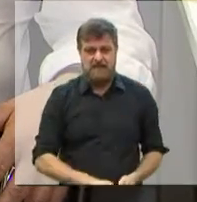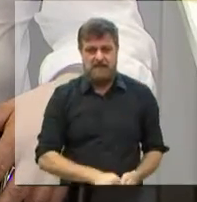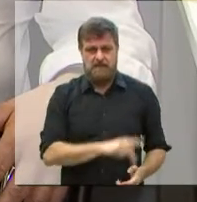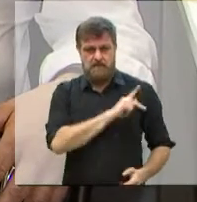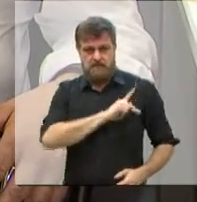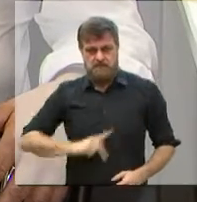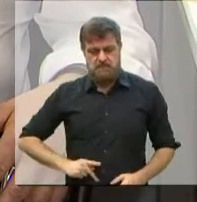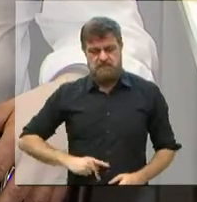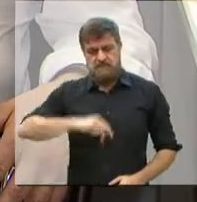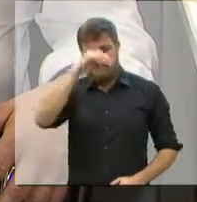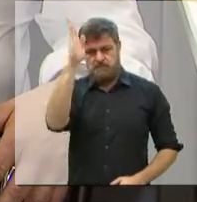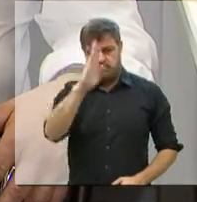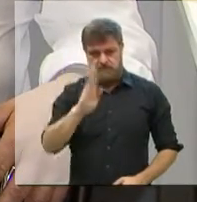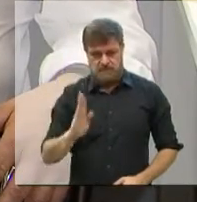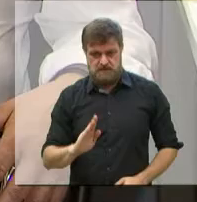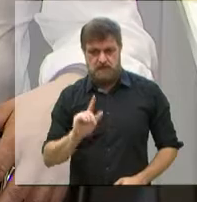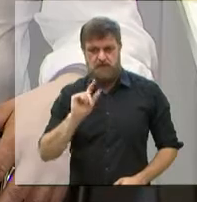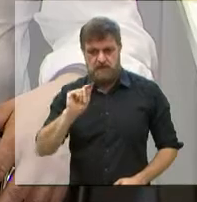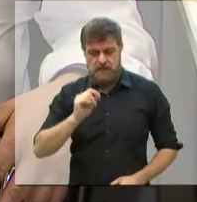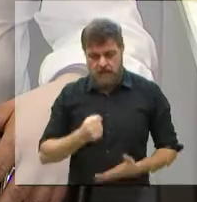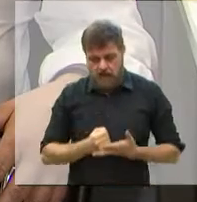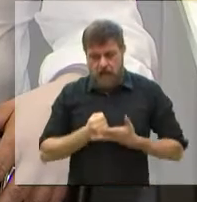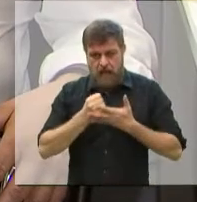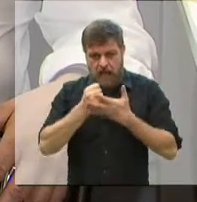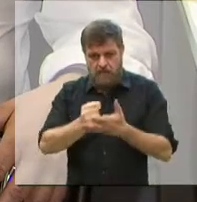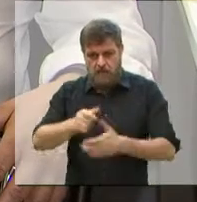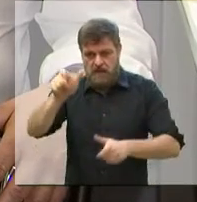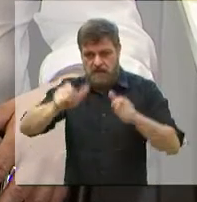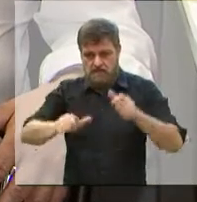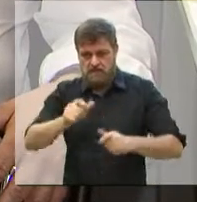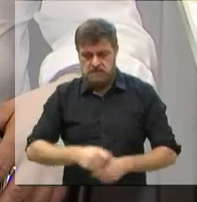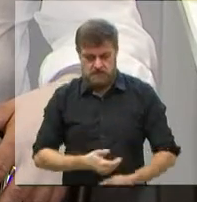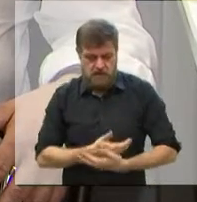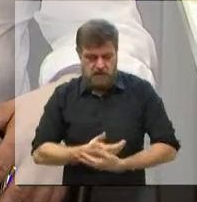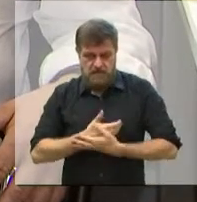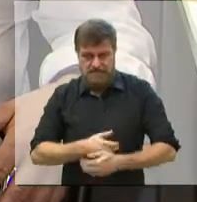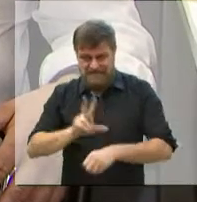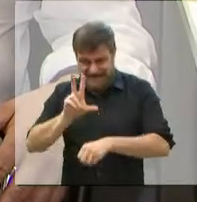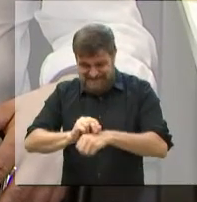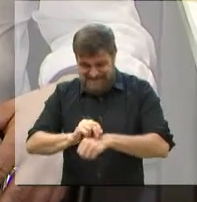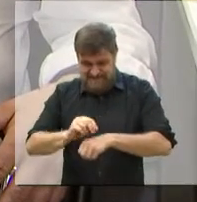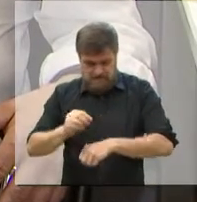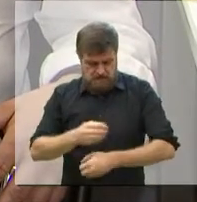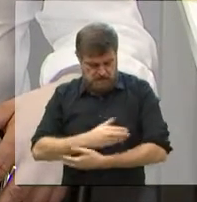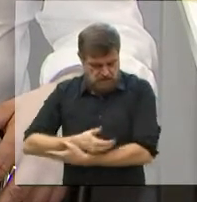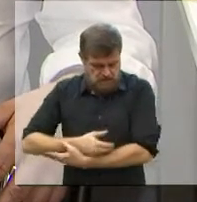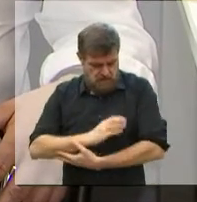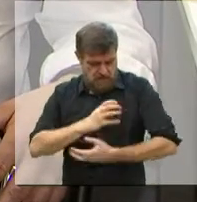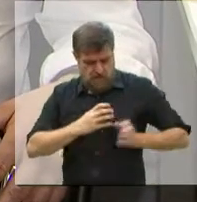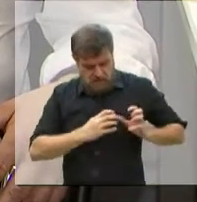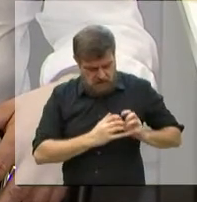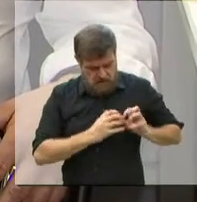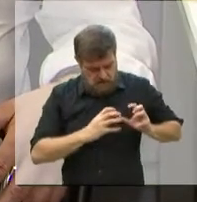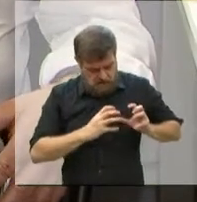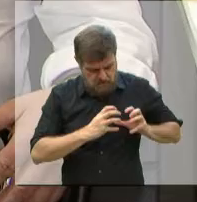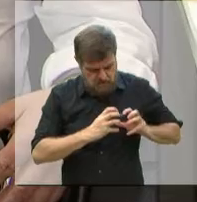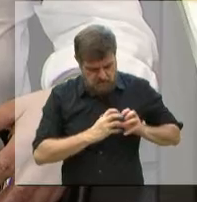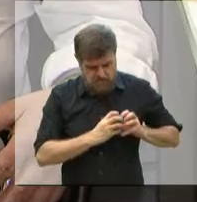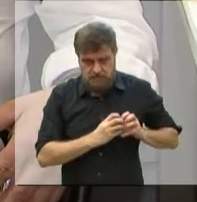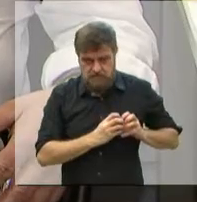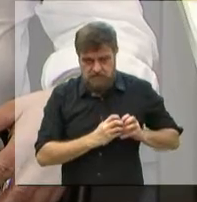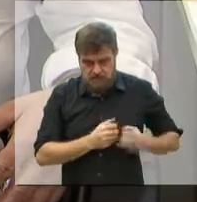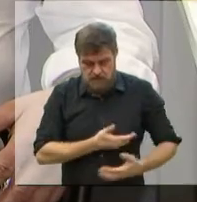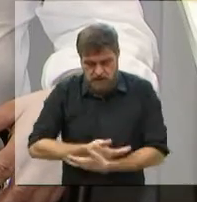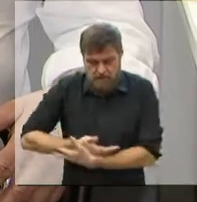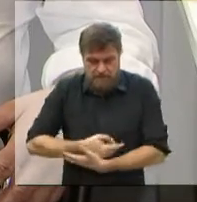que apoia pessoas com microcefalia, né, adquiridas pelo Zika vírus a receberem um salário mínimo, uma forma